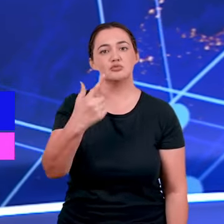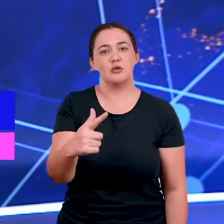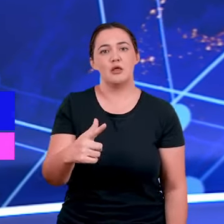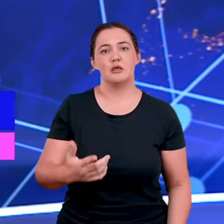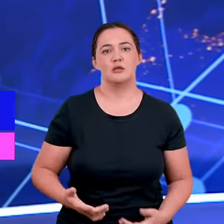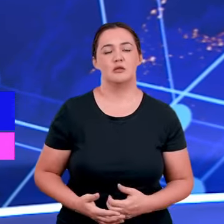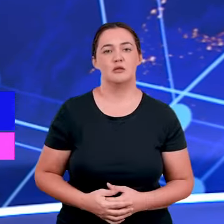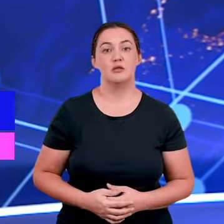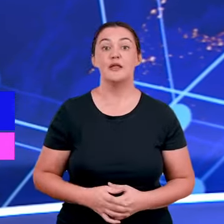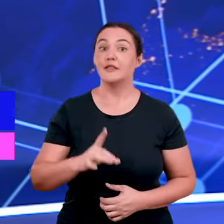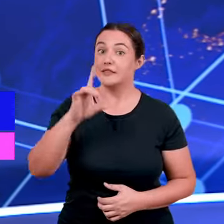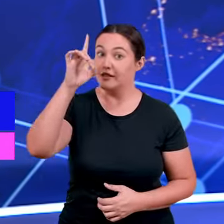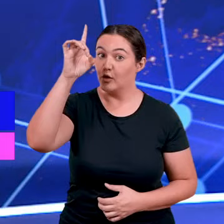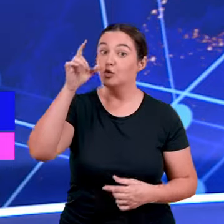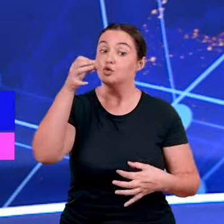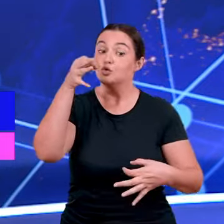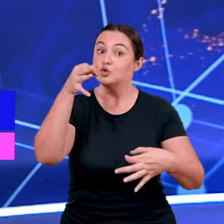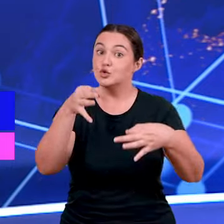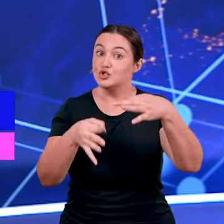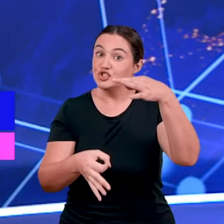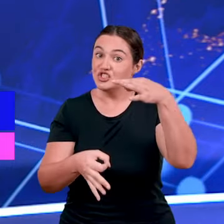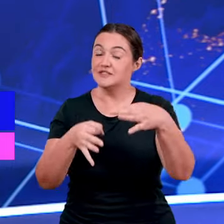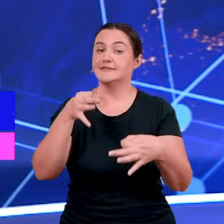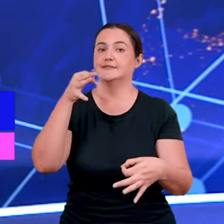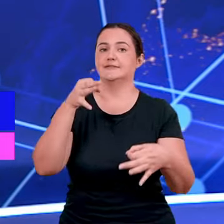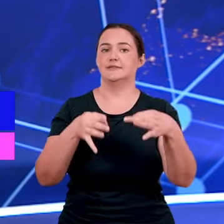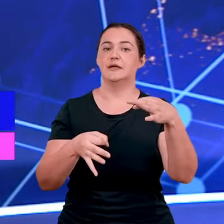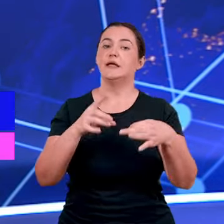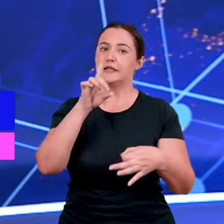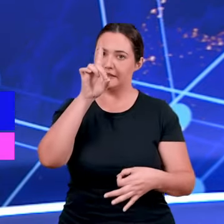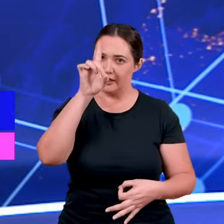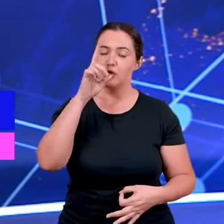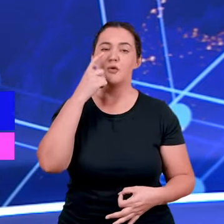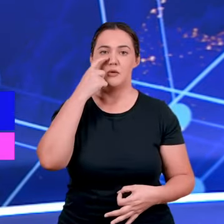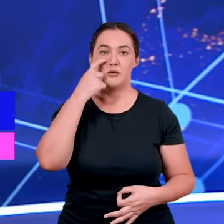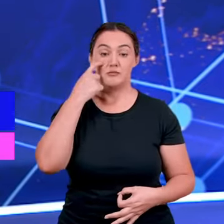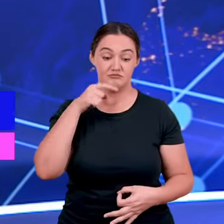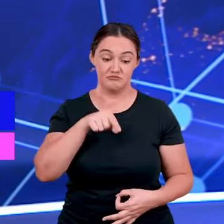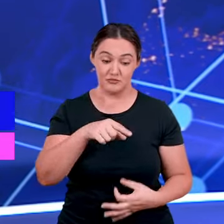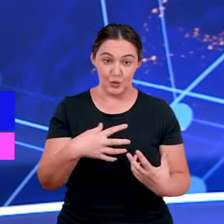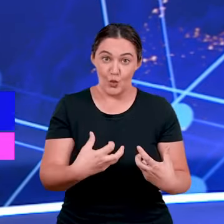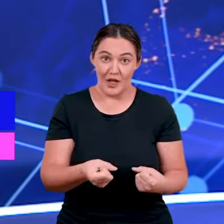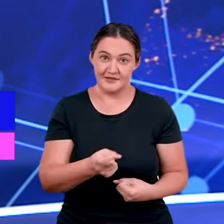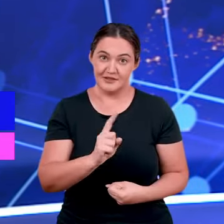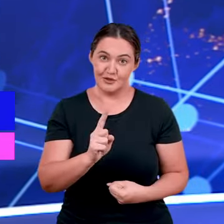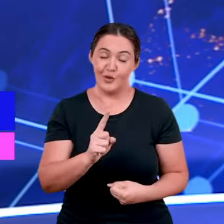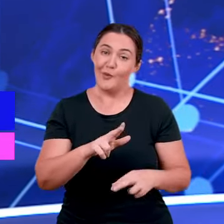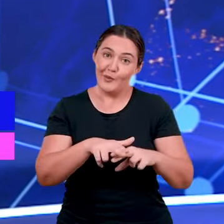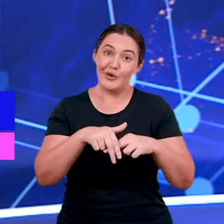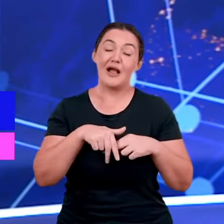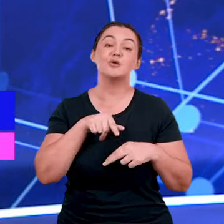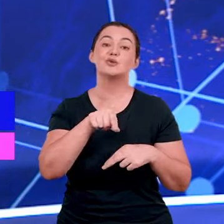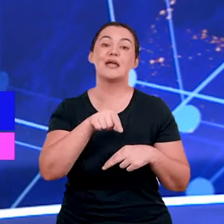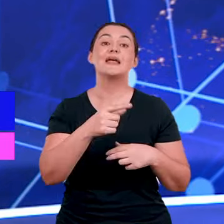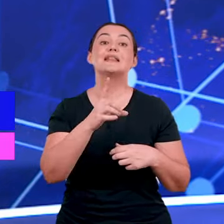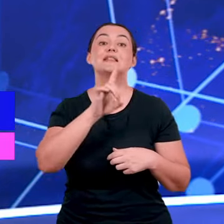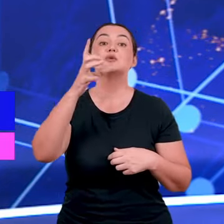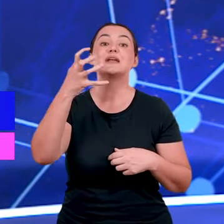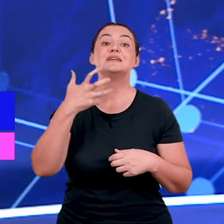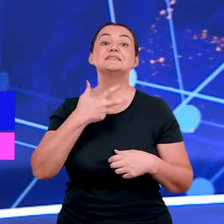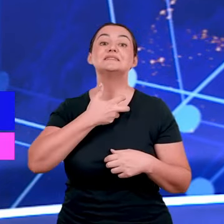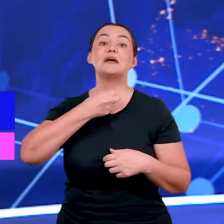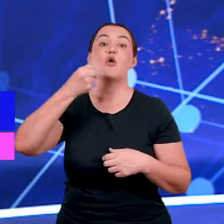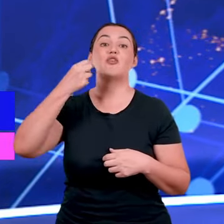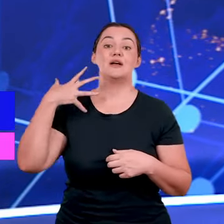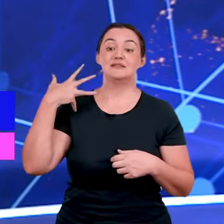quer salvar todo mundo, mas a justiça de Deus se fará. Mas Deus não é cruel e nem se alegra no sofrimento, ainda do que de pessoas